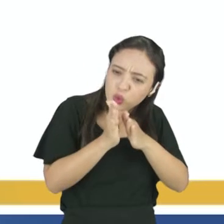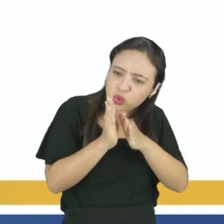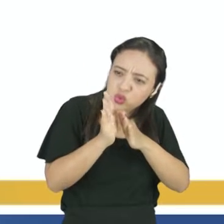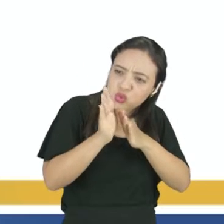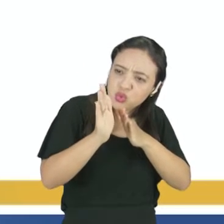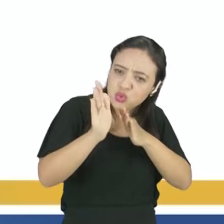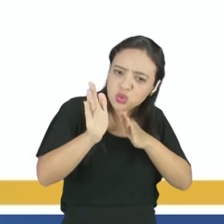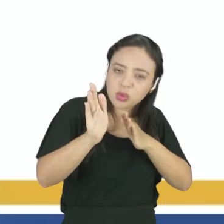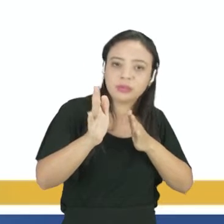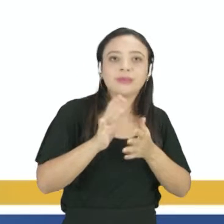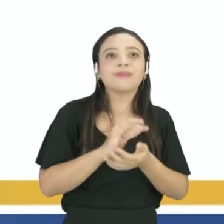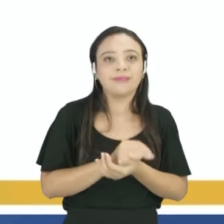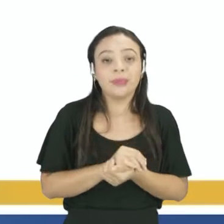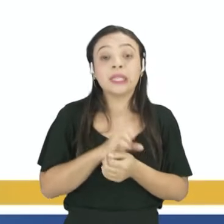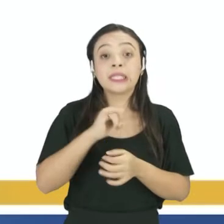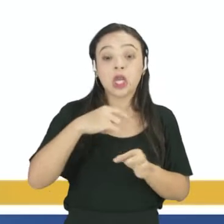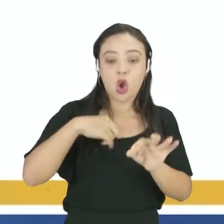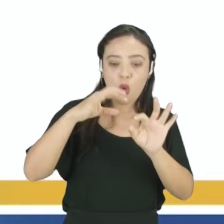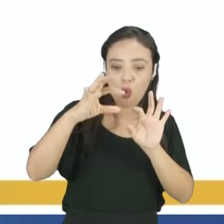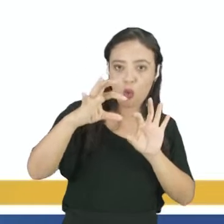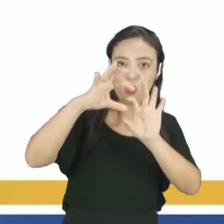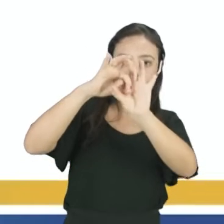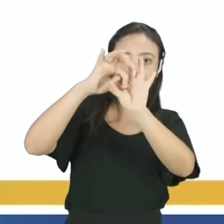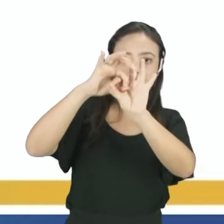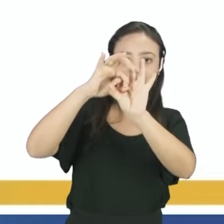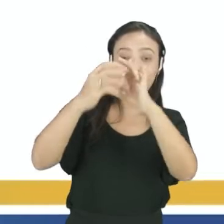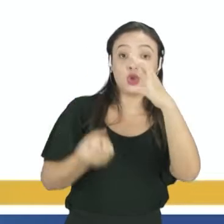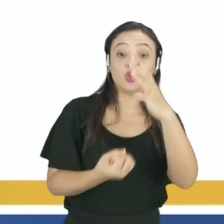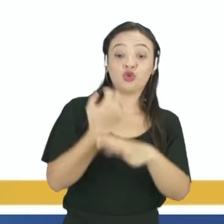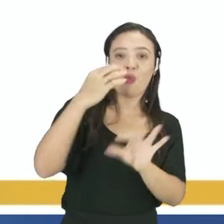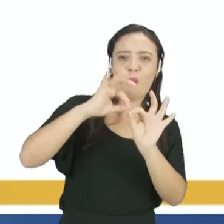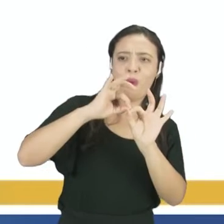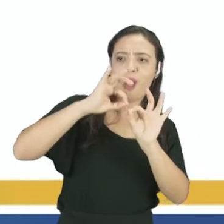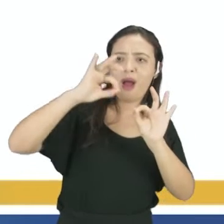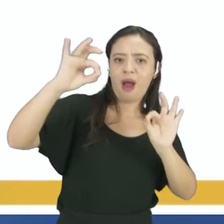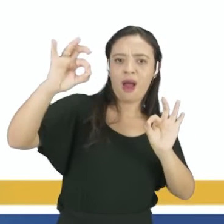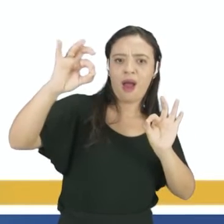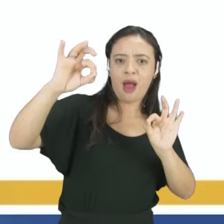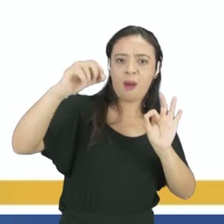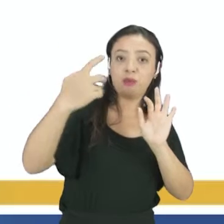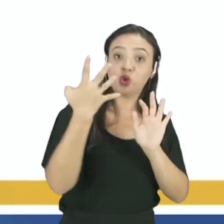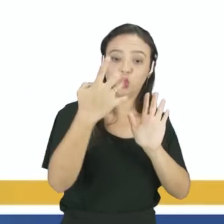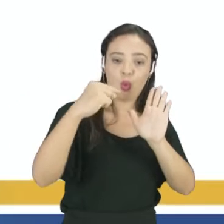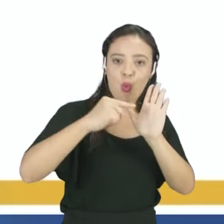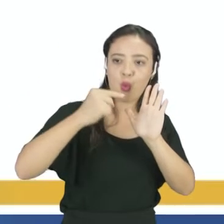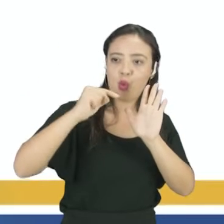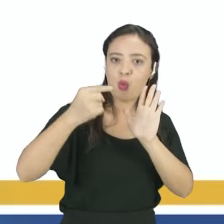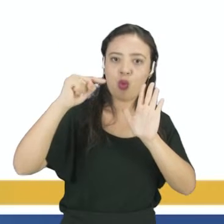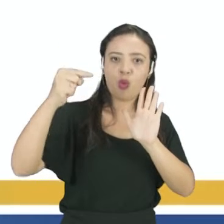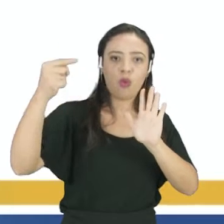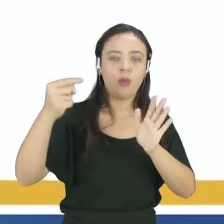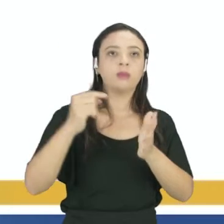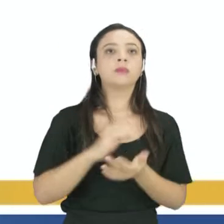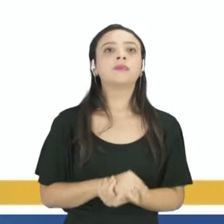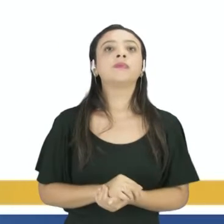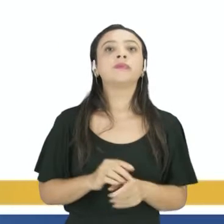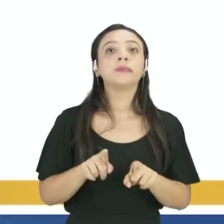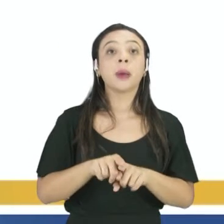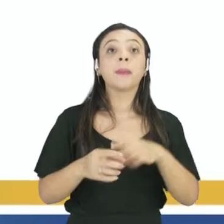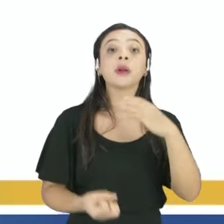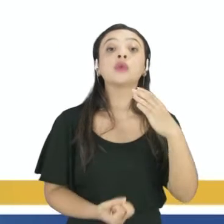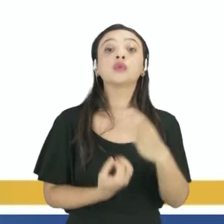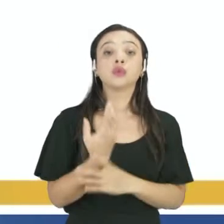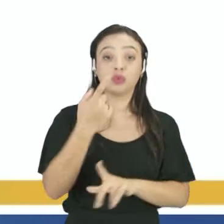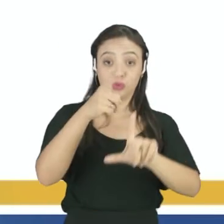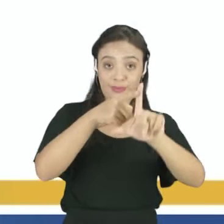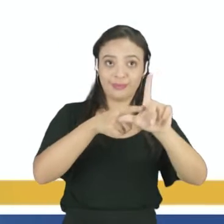eles, eu formo aí, ó, uma reta passando por esses 4 pontos e pela origem do plano aqui, ó.